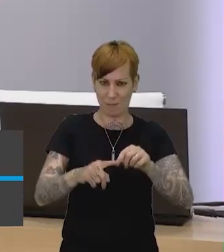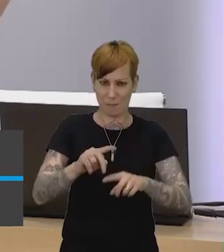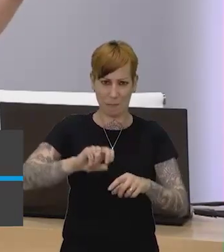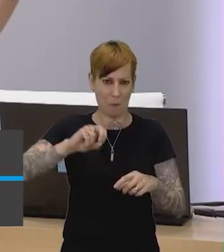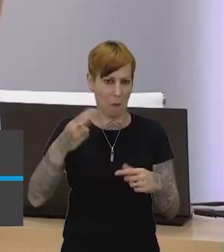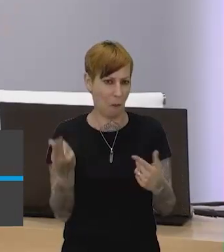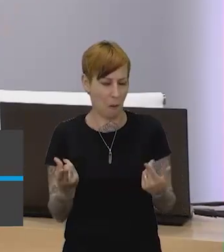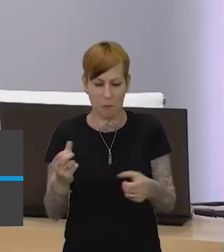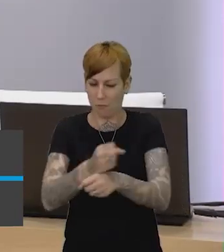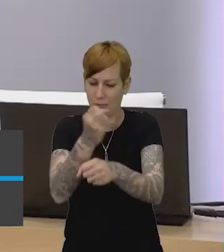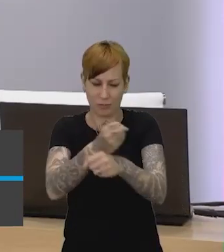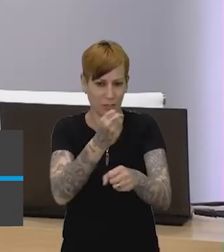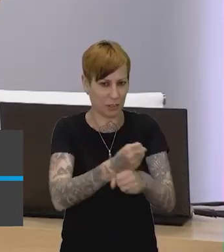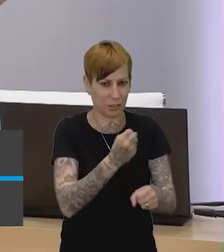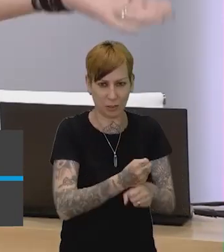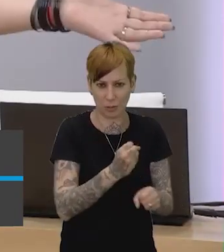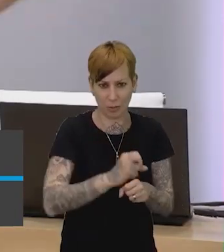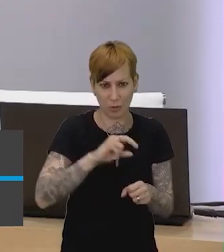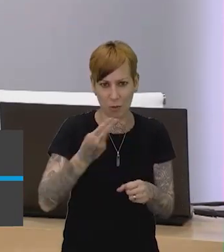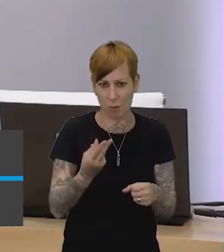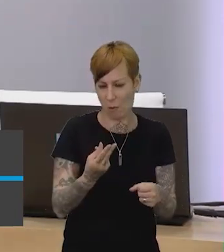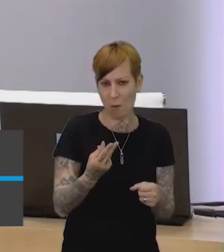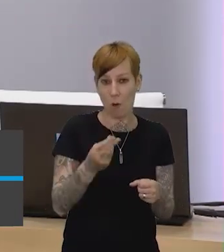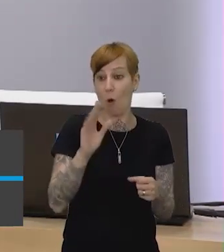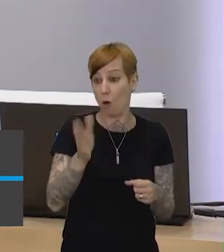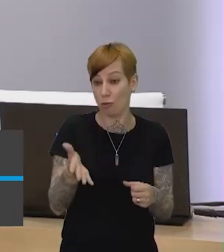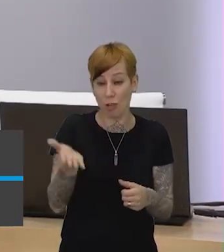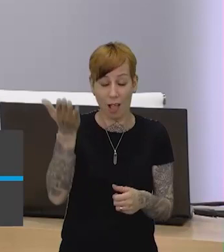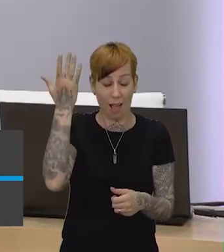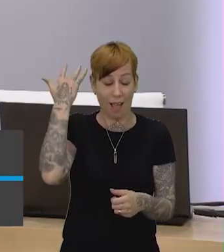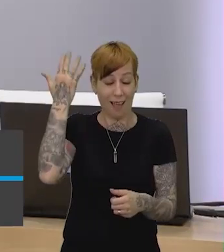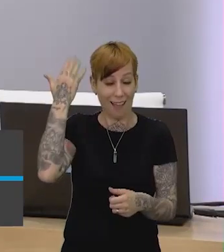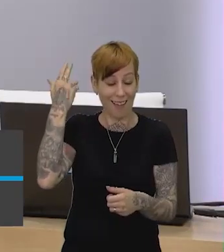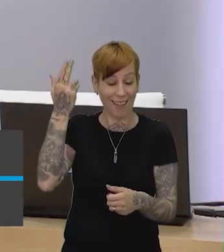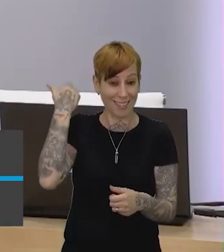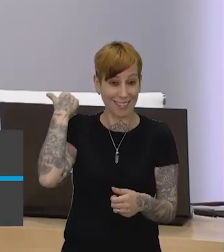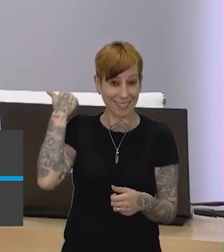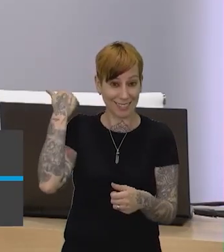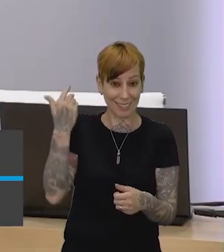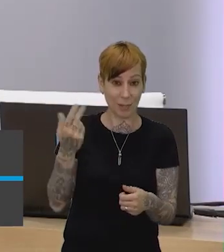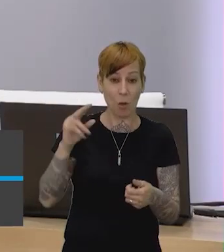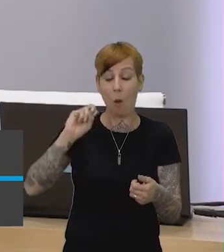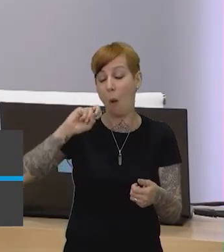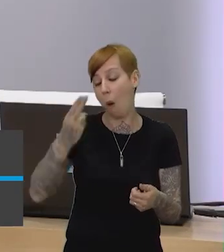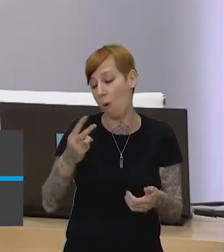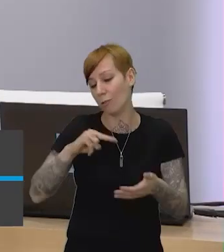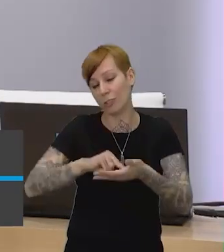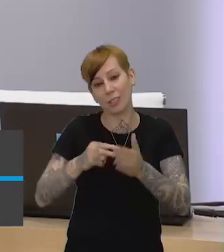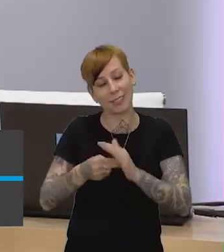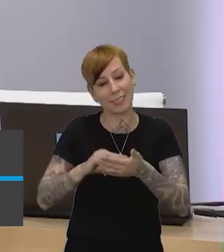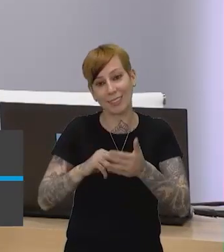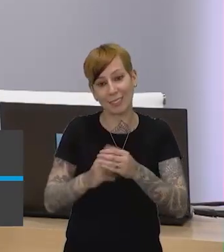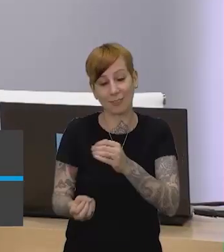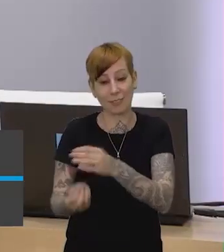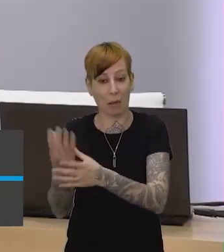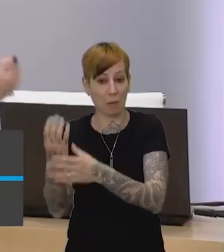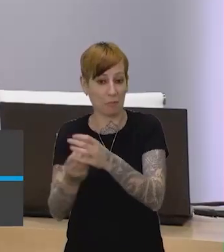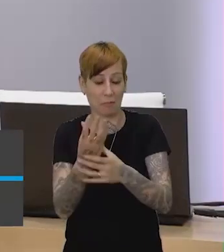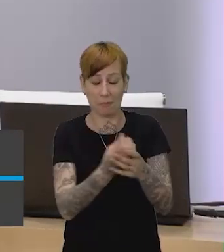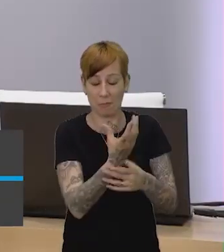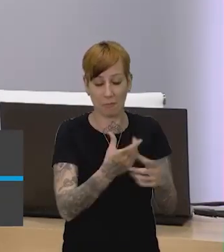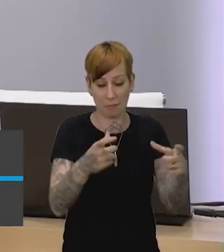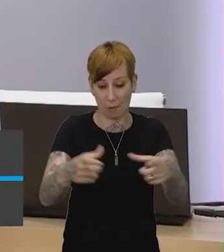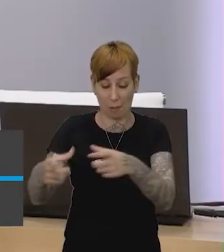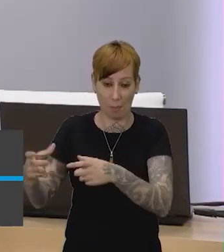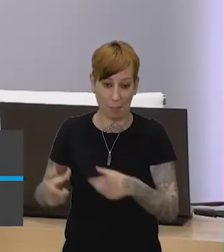o que você construiu, né, seja modificado pelo homem, o que já tem lá, aos significados que você foi dando para aquele lugar e para as coisas